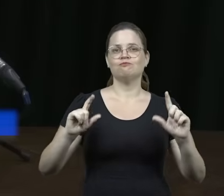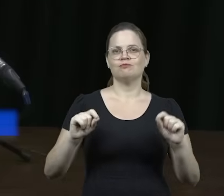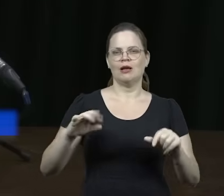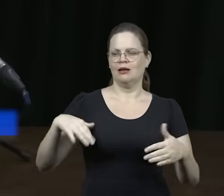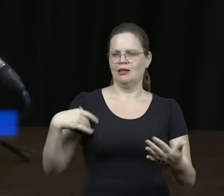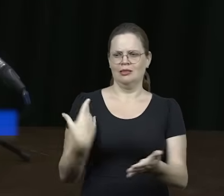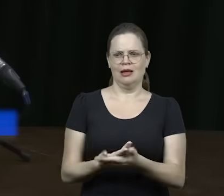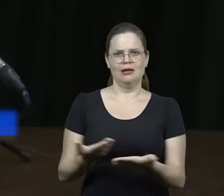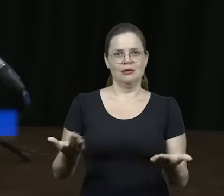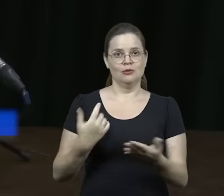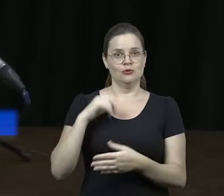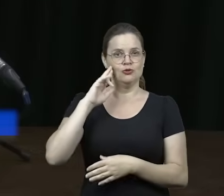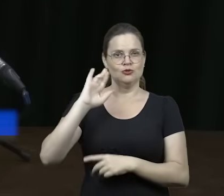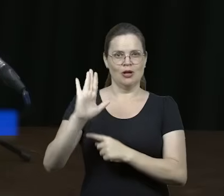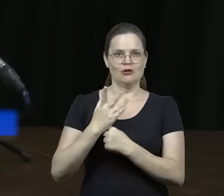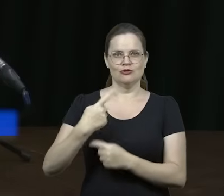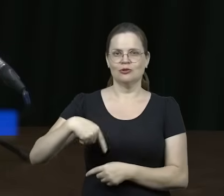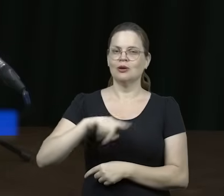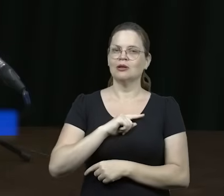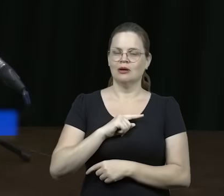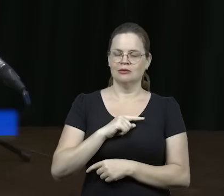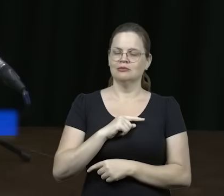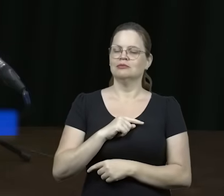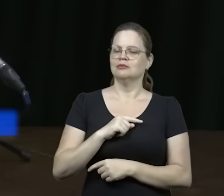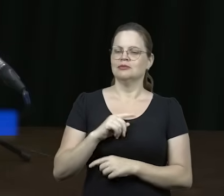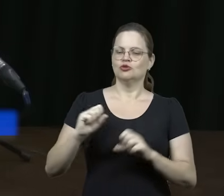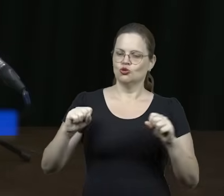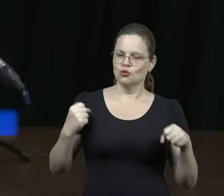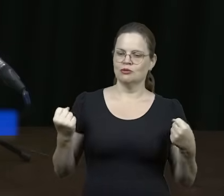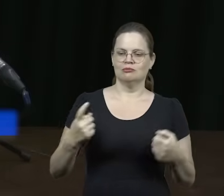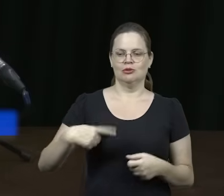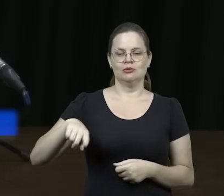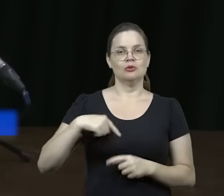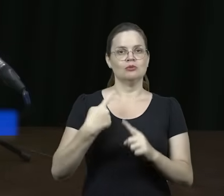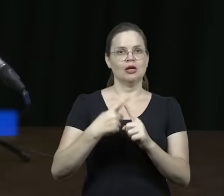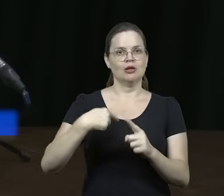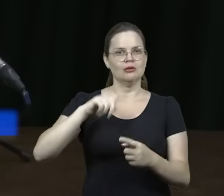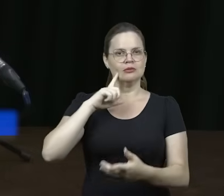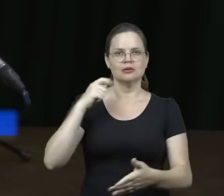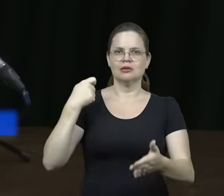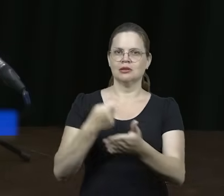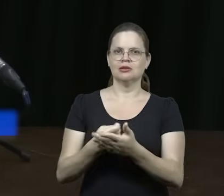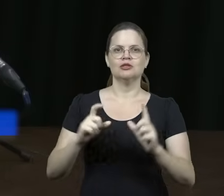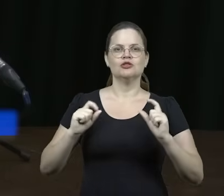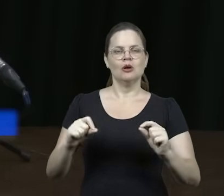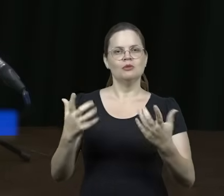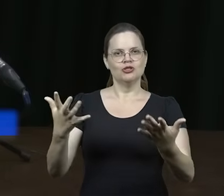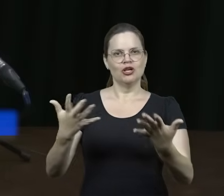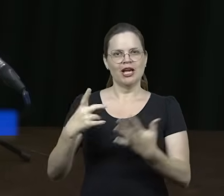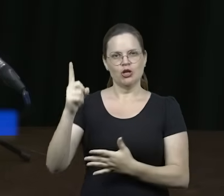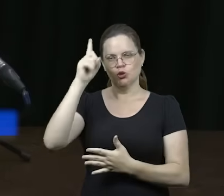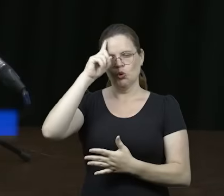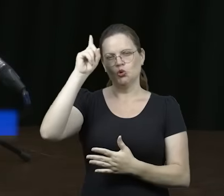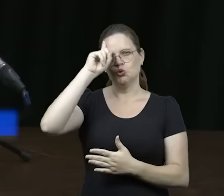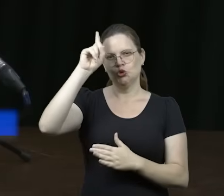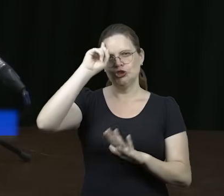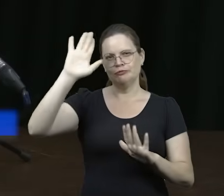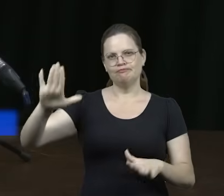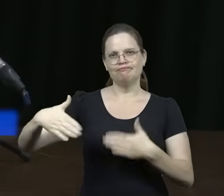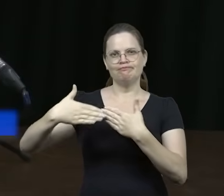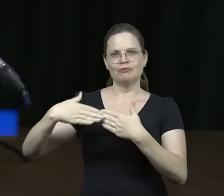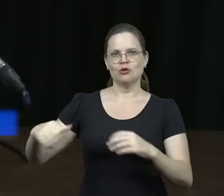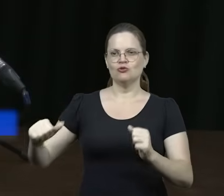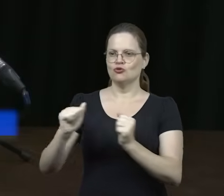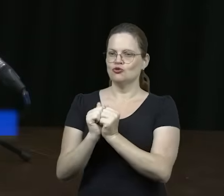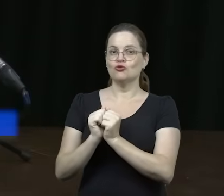nos sustentou porque nós fizemos essa escolha de morar, de habitar. Né? Habitar